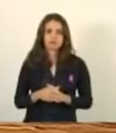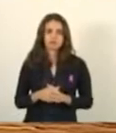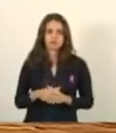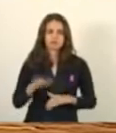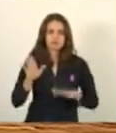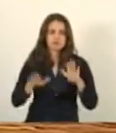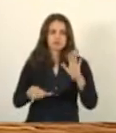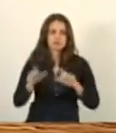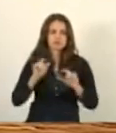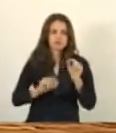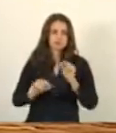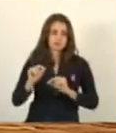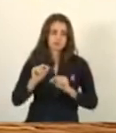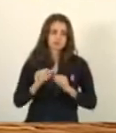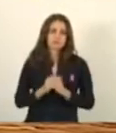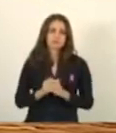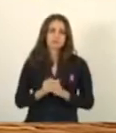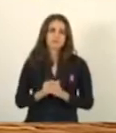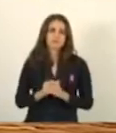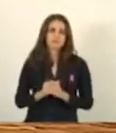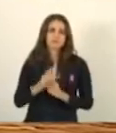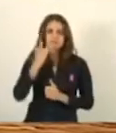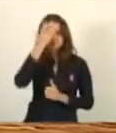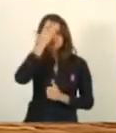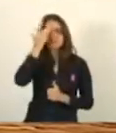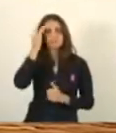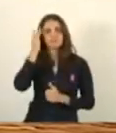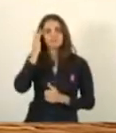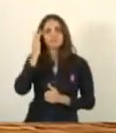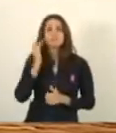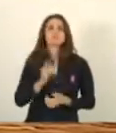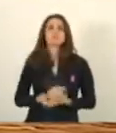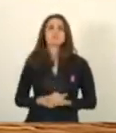muitas vezes as pessoas